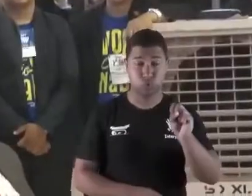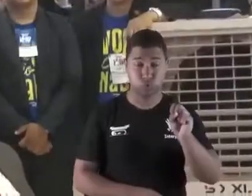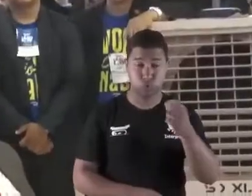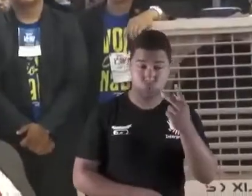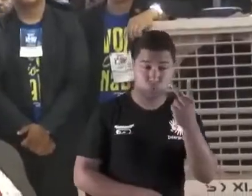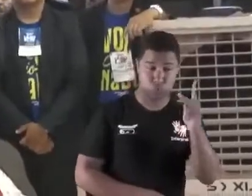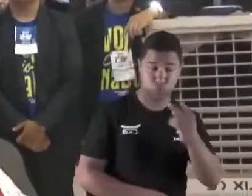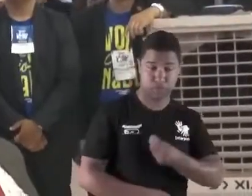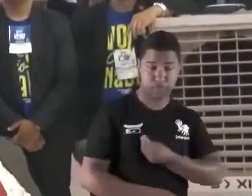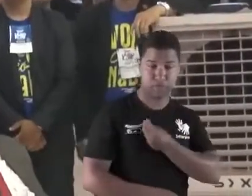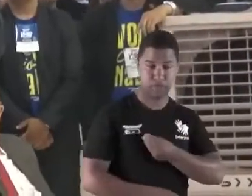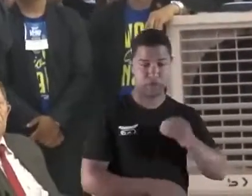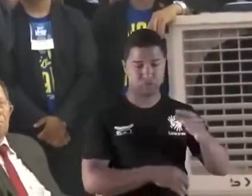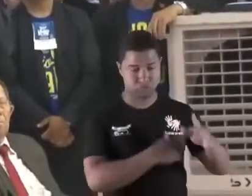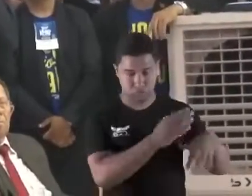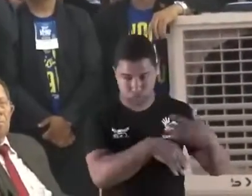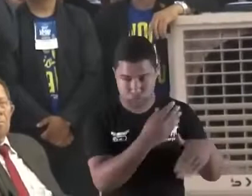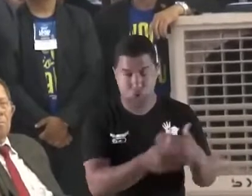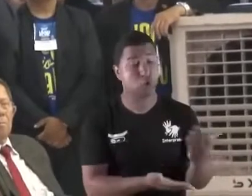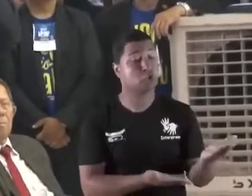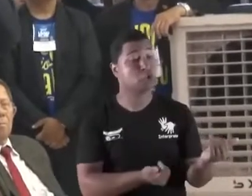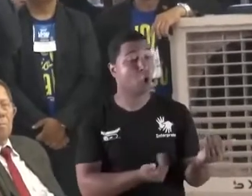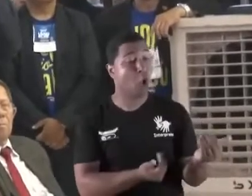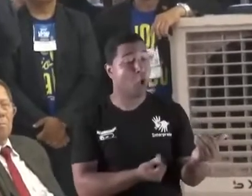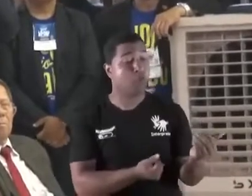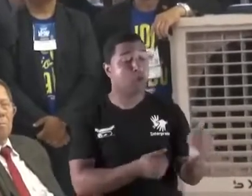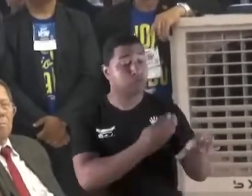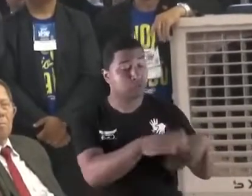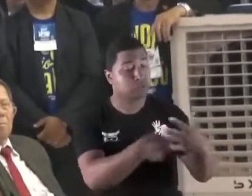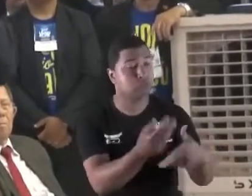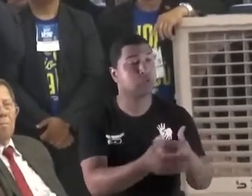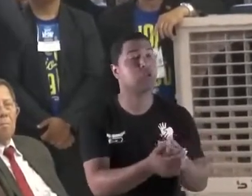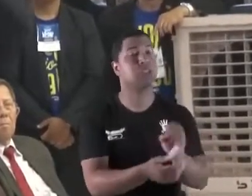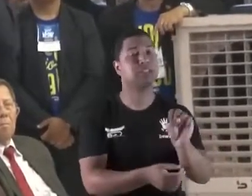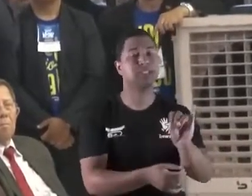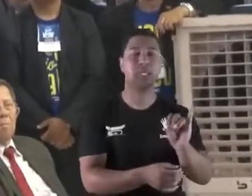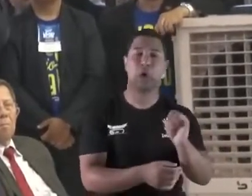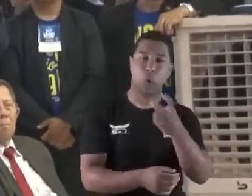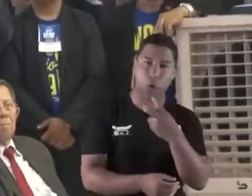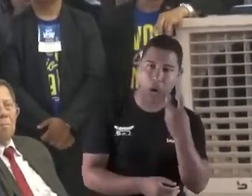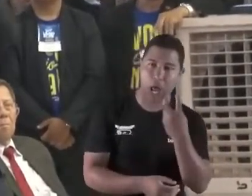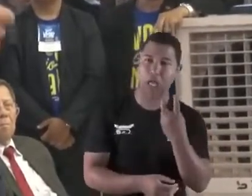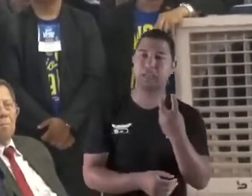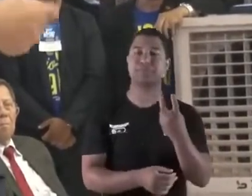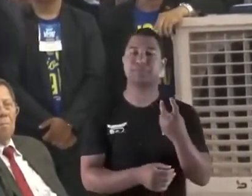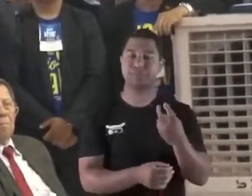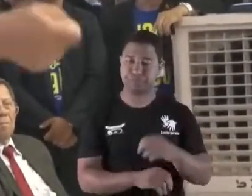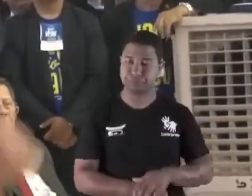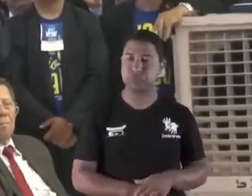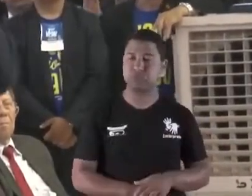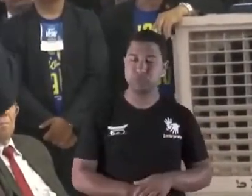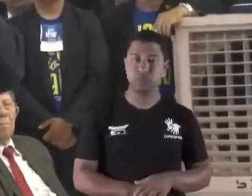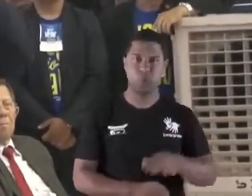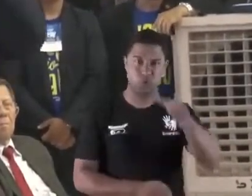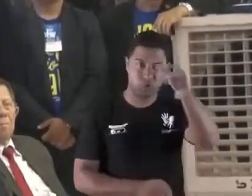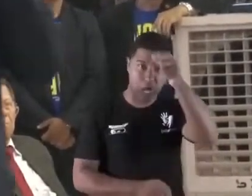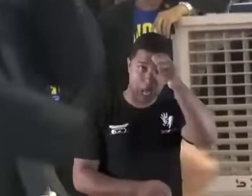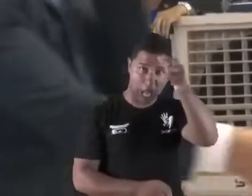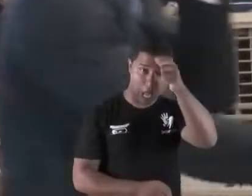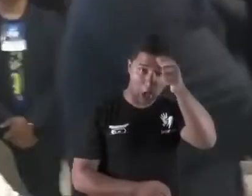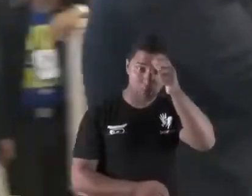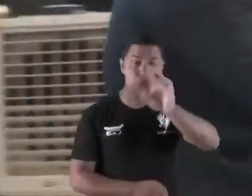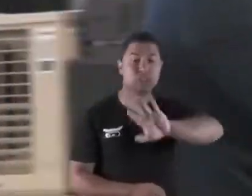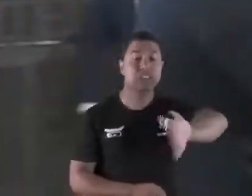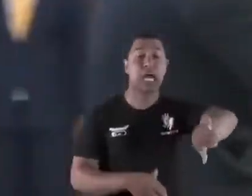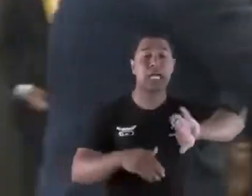só vai para frente. Eu vou falar: Satanás, que tire o carro da frente,